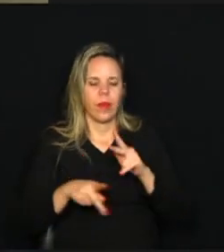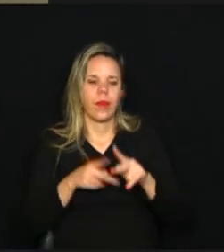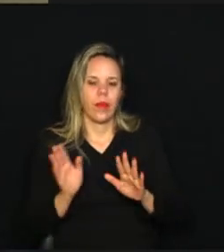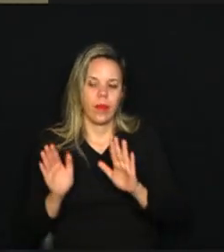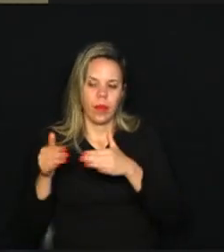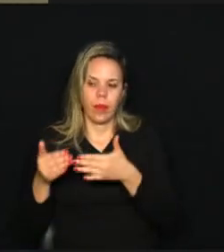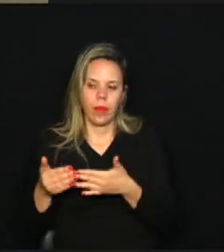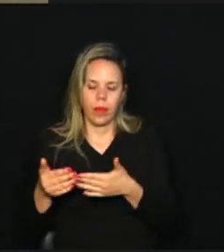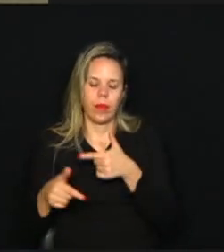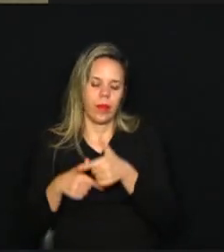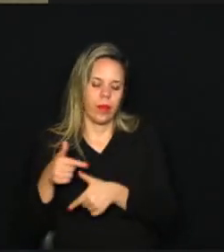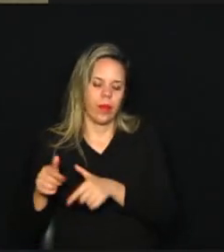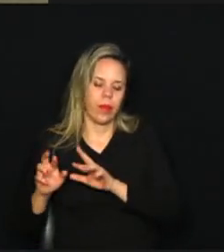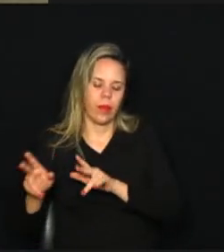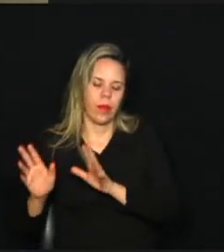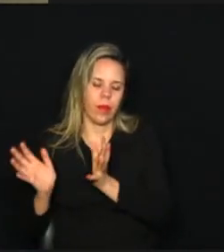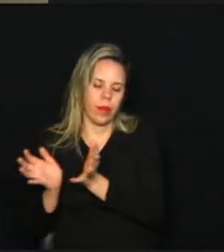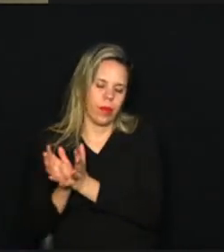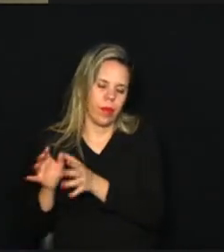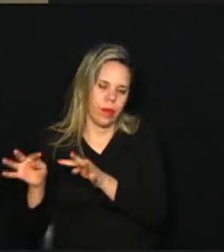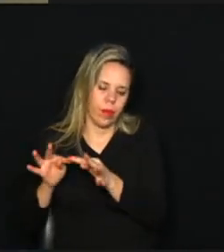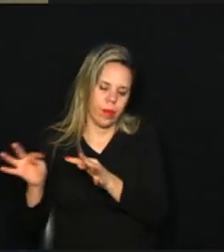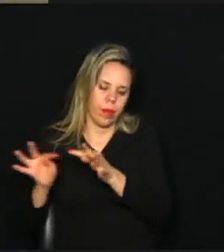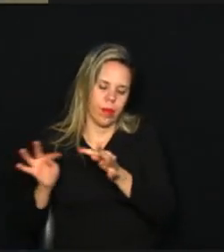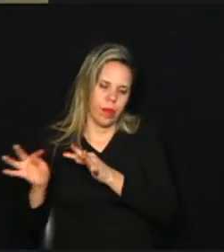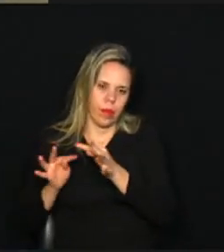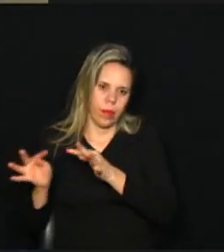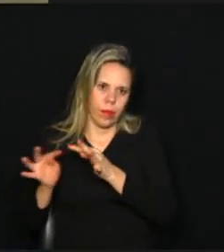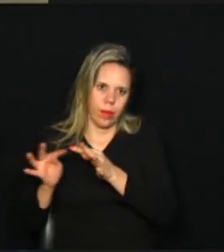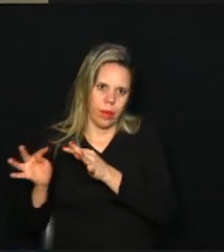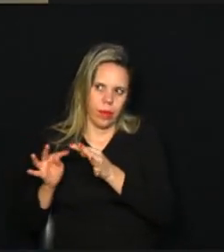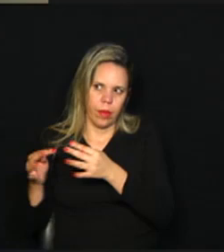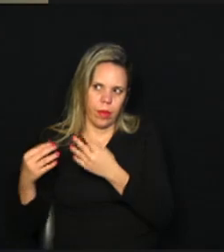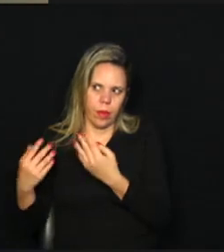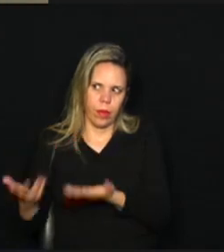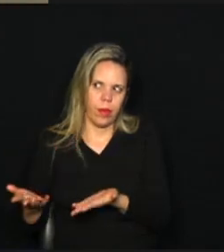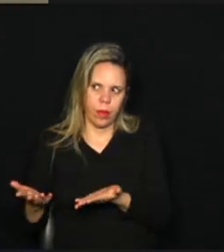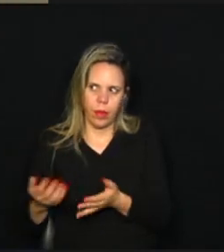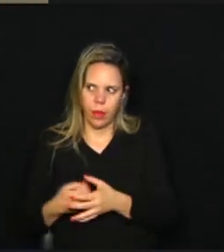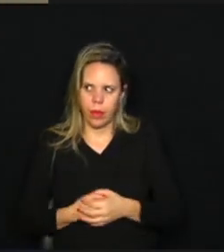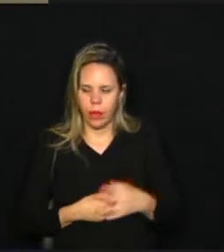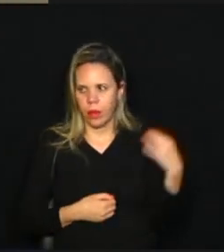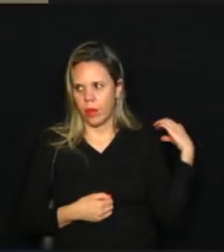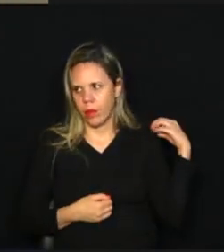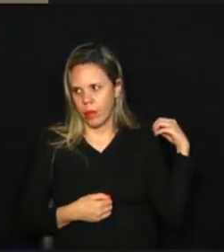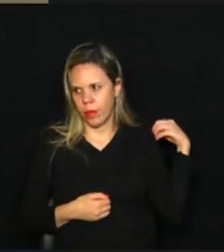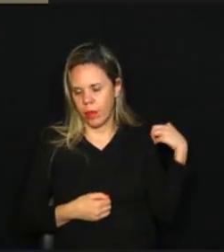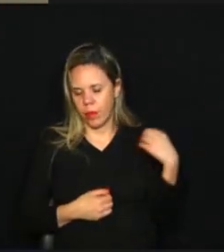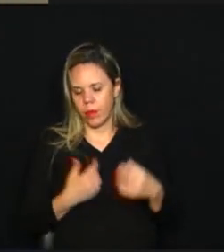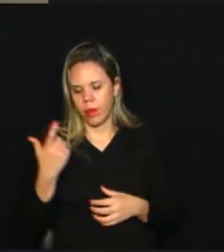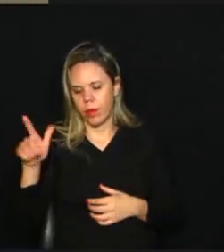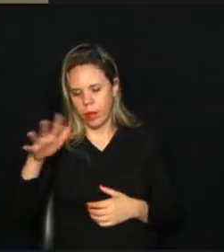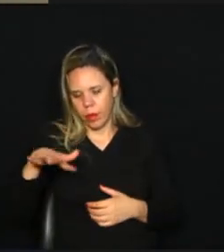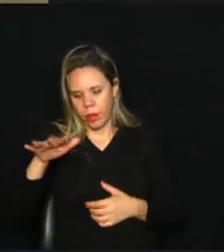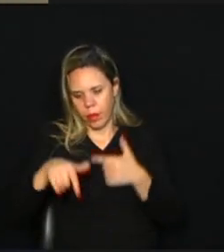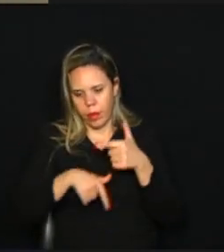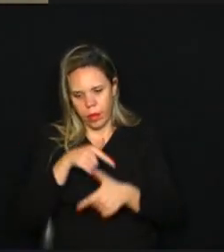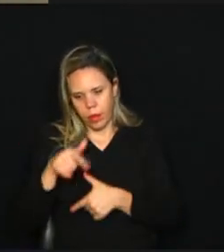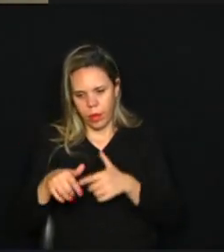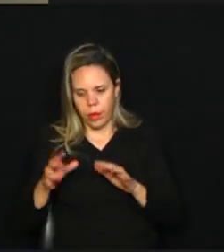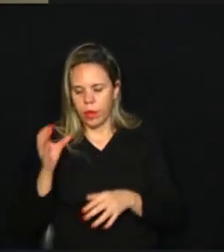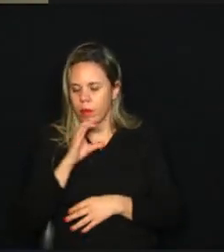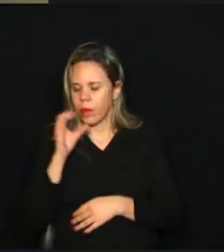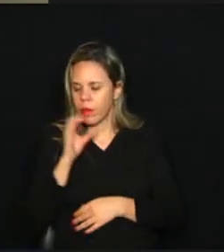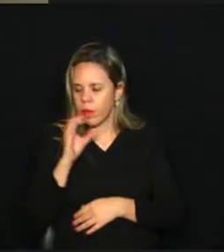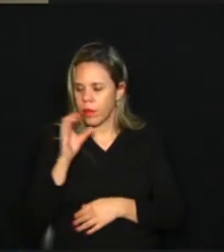para atividade de tratamento, né? Ficaram direcionados aí para outras atividades mais